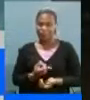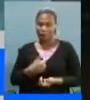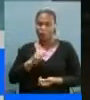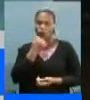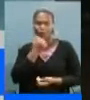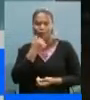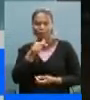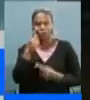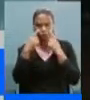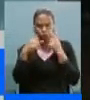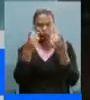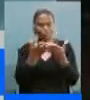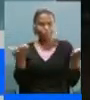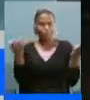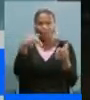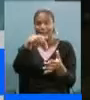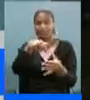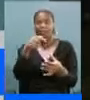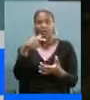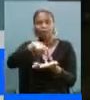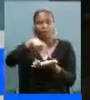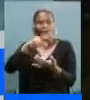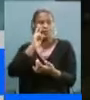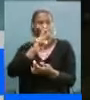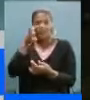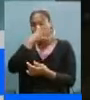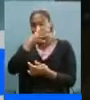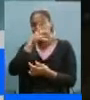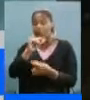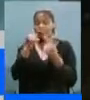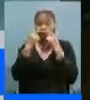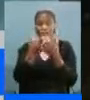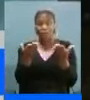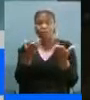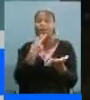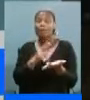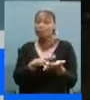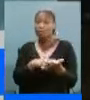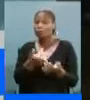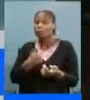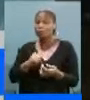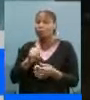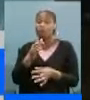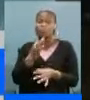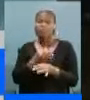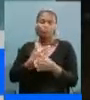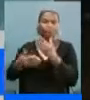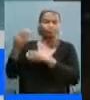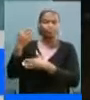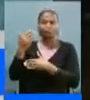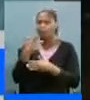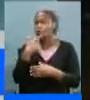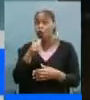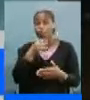satisfatório esse público ali presente para as atividades e para mostrar que realmente nós tradição, nós dança, que podemos